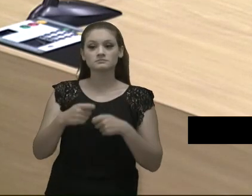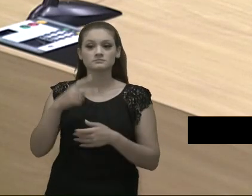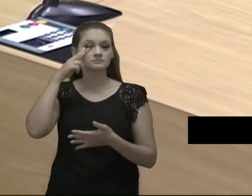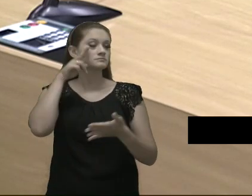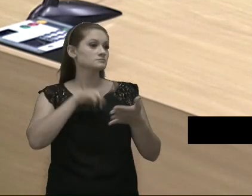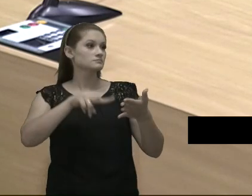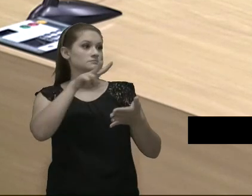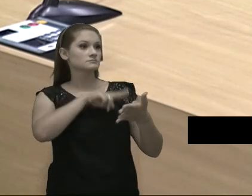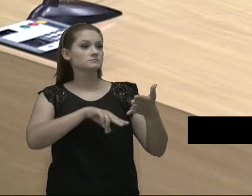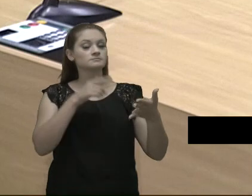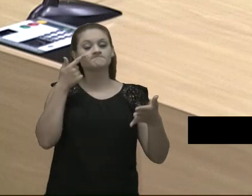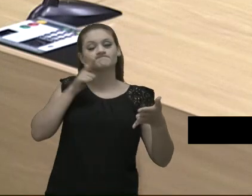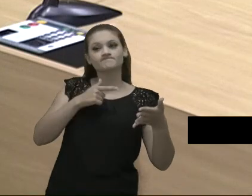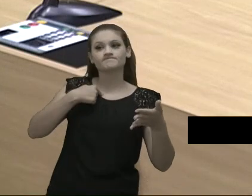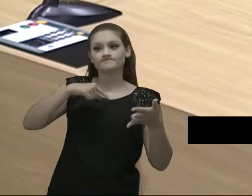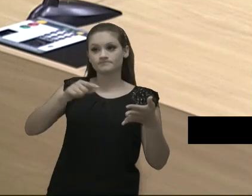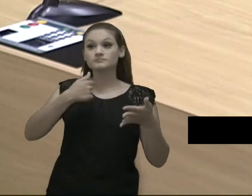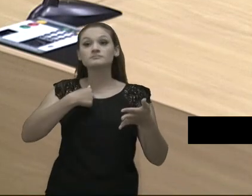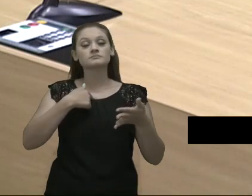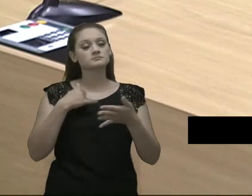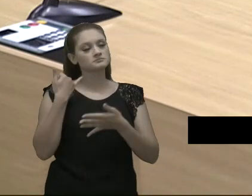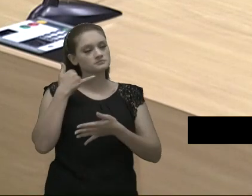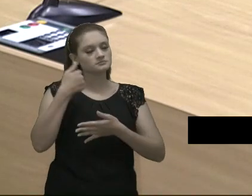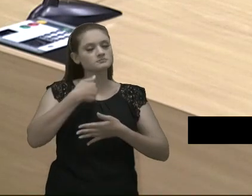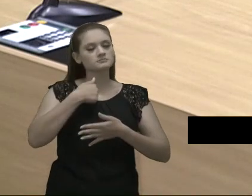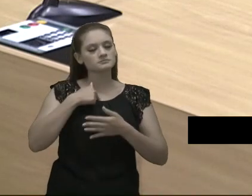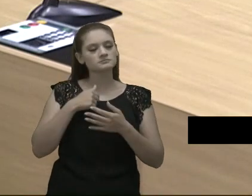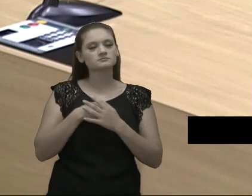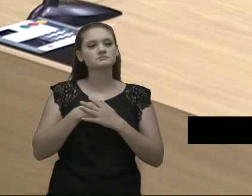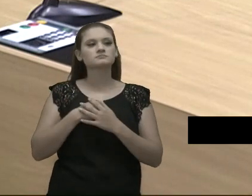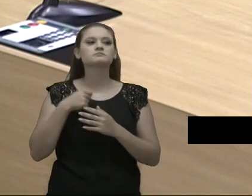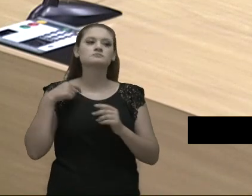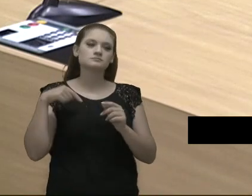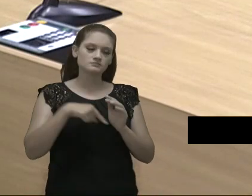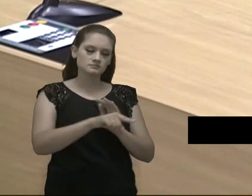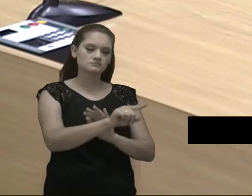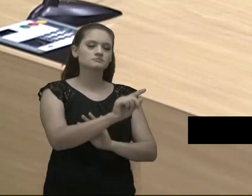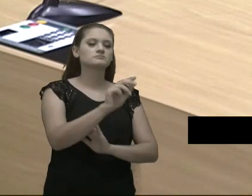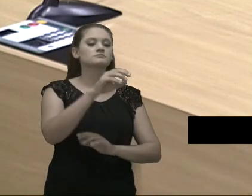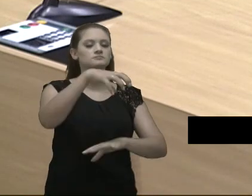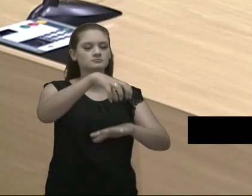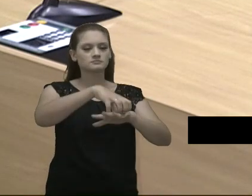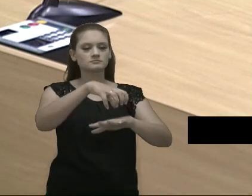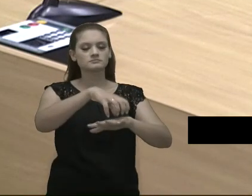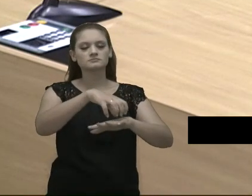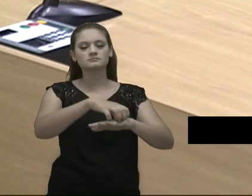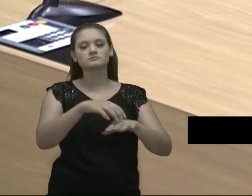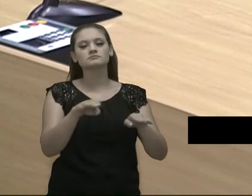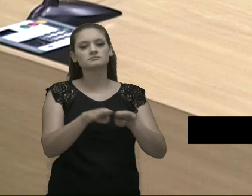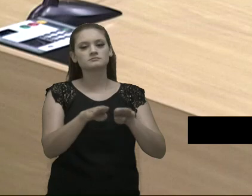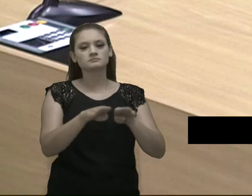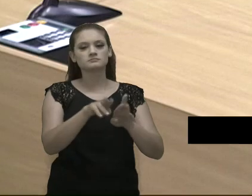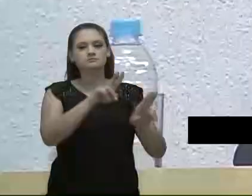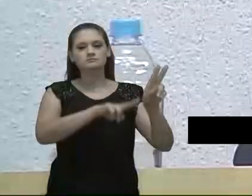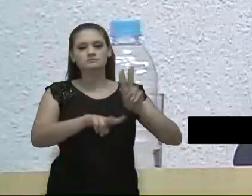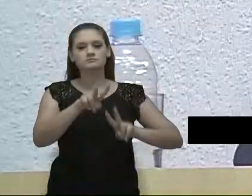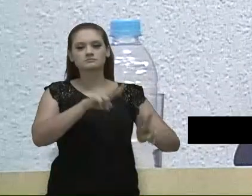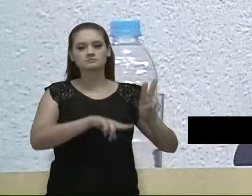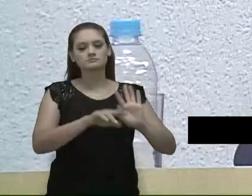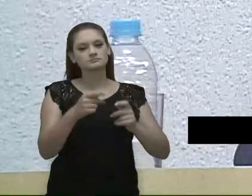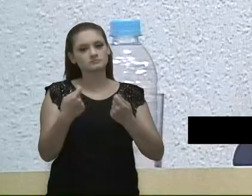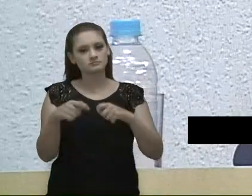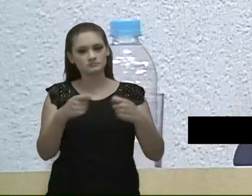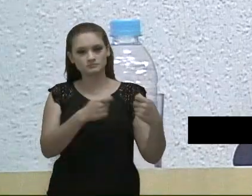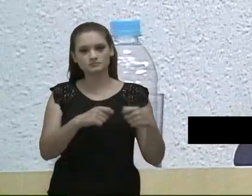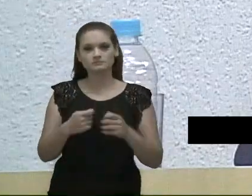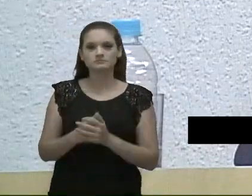está indisponível, eles entram em contato comigo e eu me dirijo à UPA e faço a avaliação que for necessária. Só para esclarecer, o senhor é de